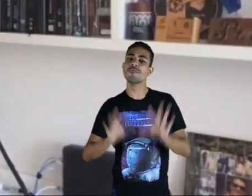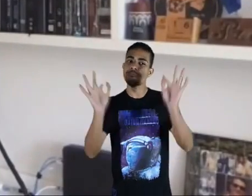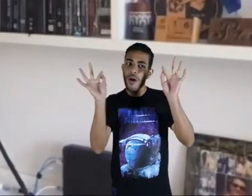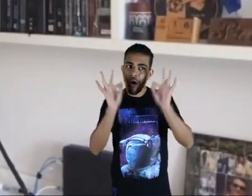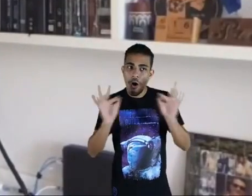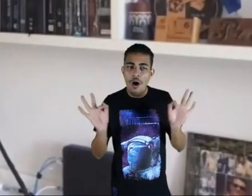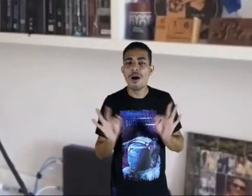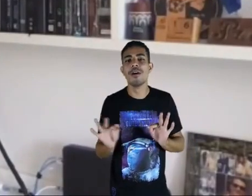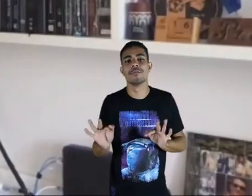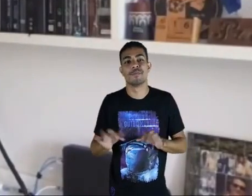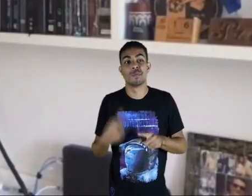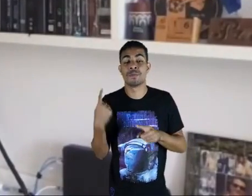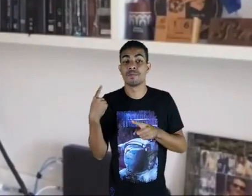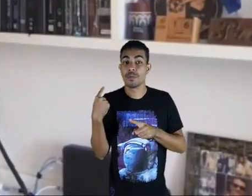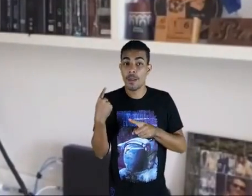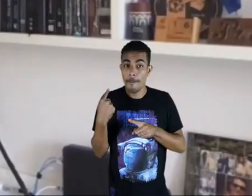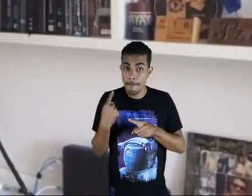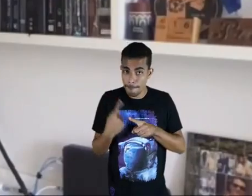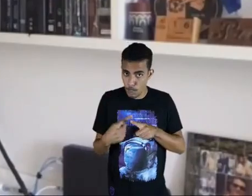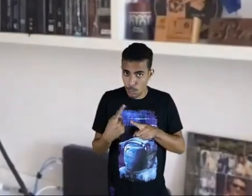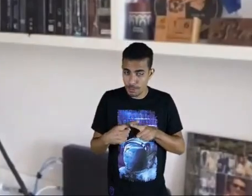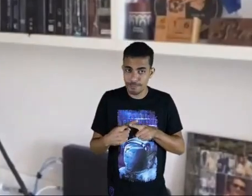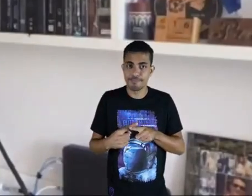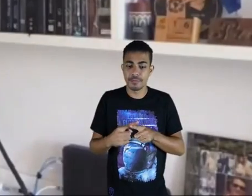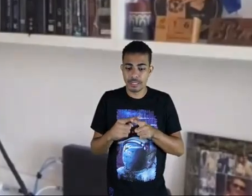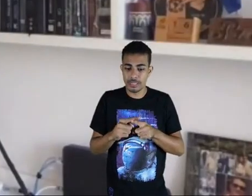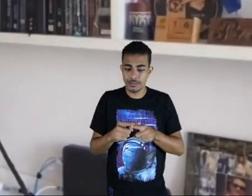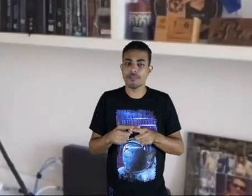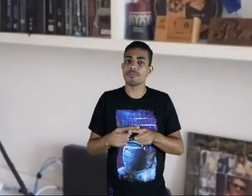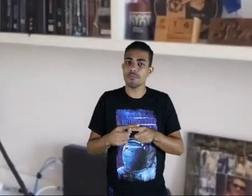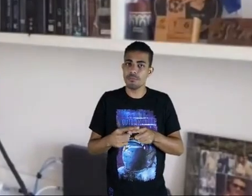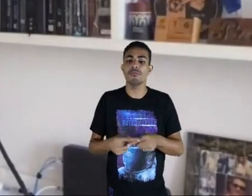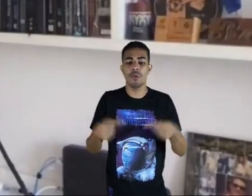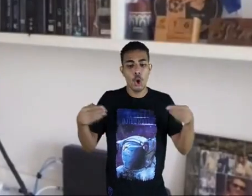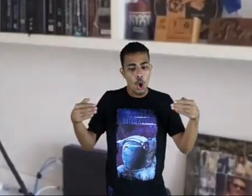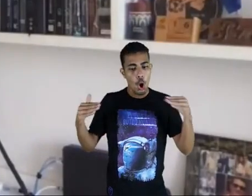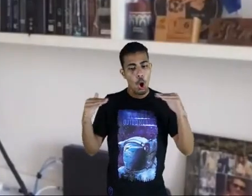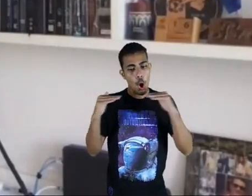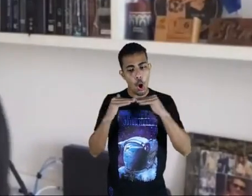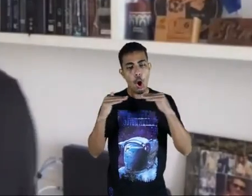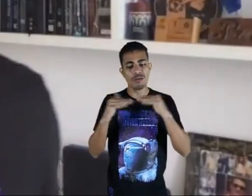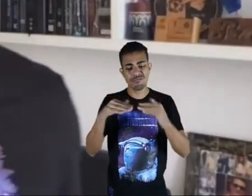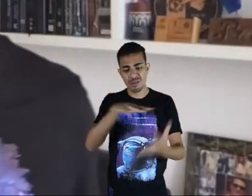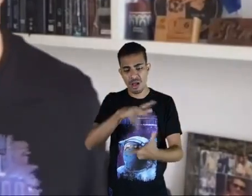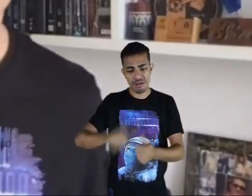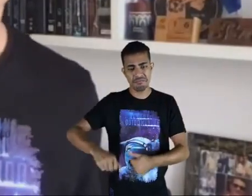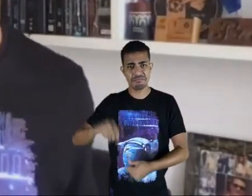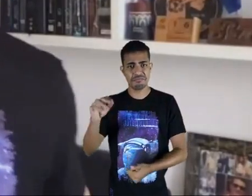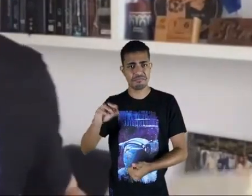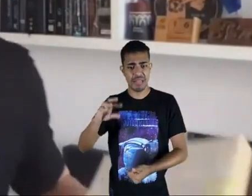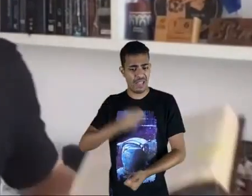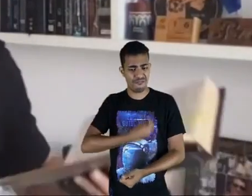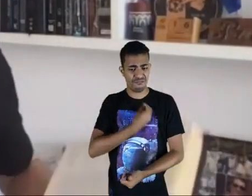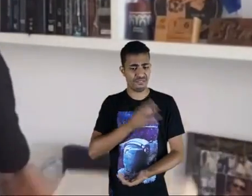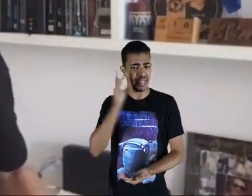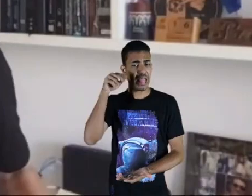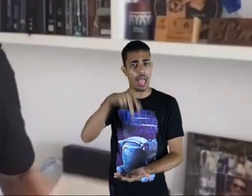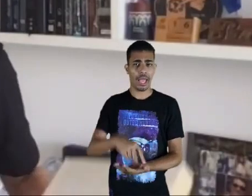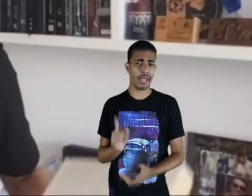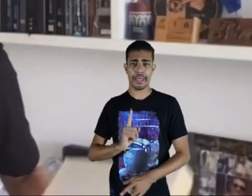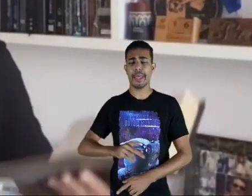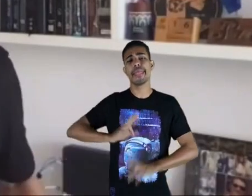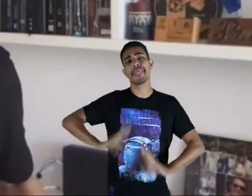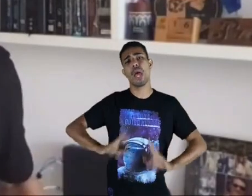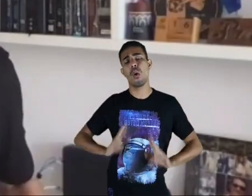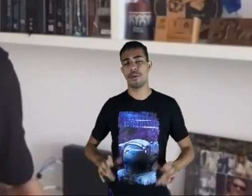contentes, porque concordavam que esta terra não era sua verdadeira pátria. Ou seja,